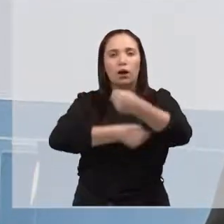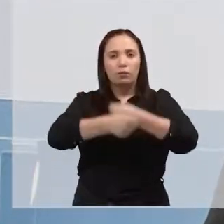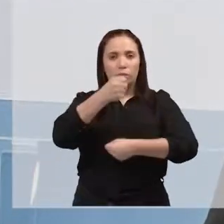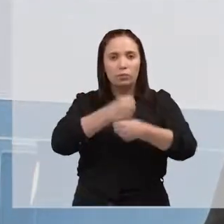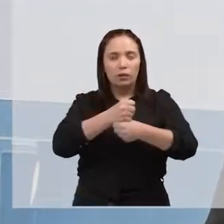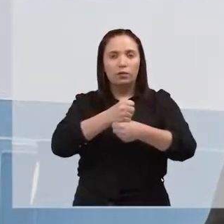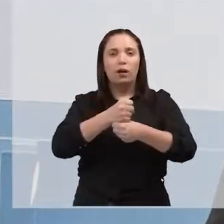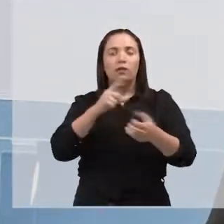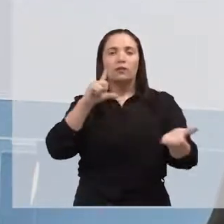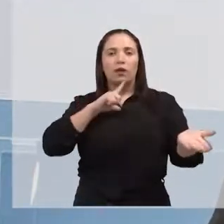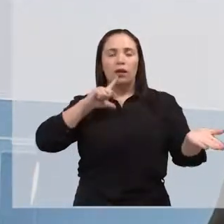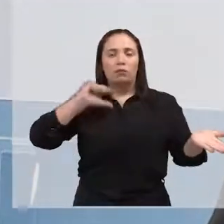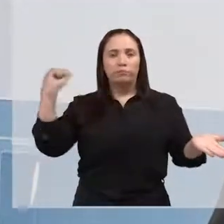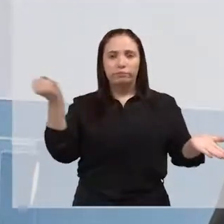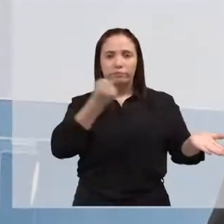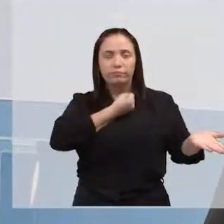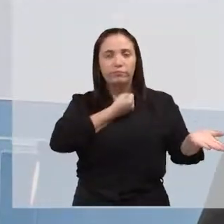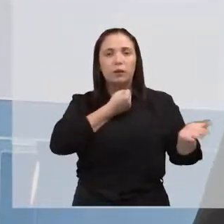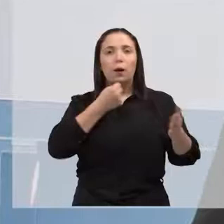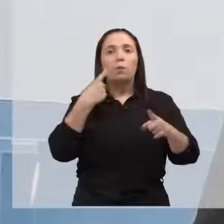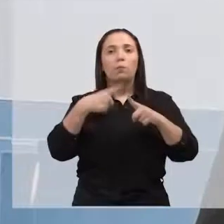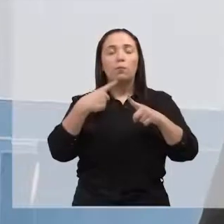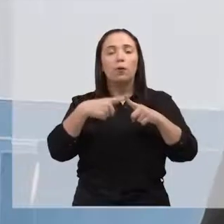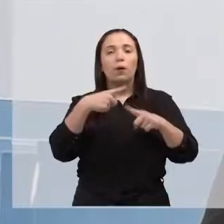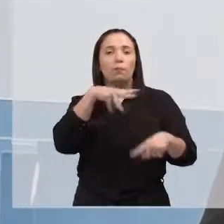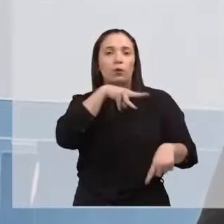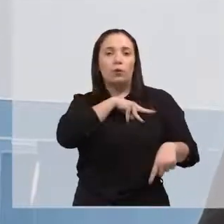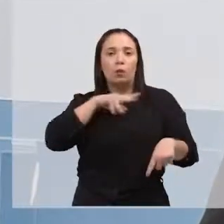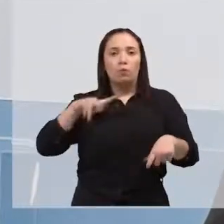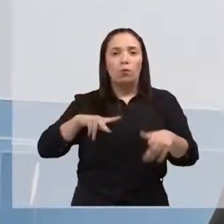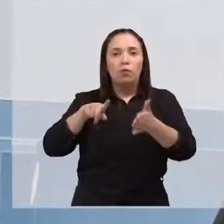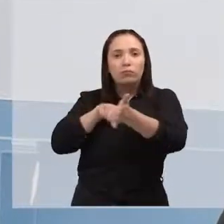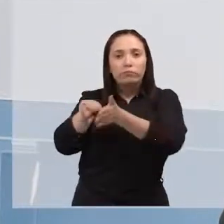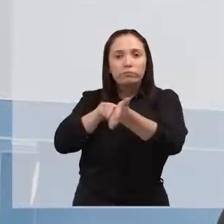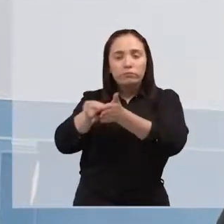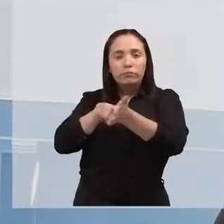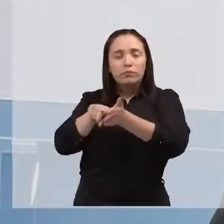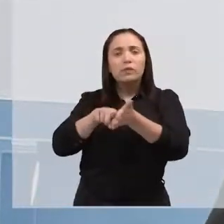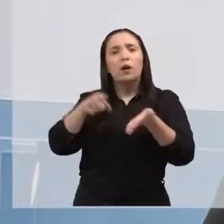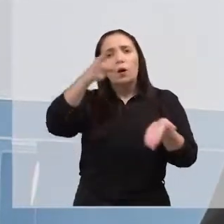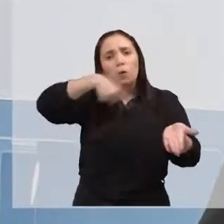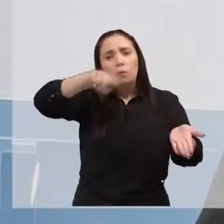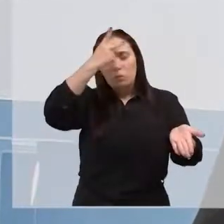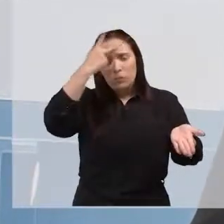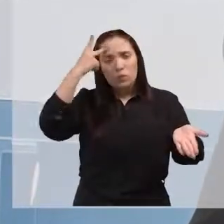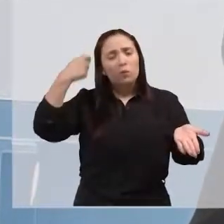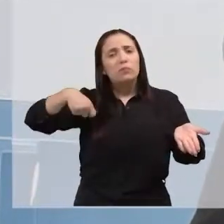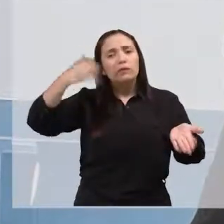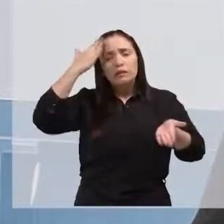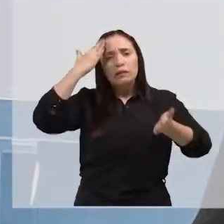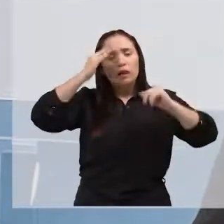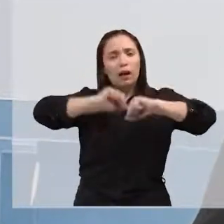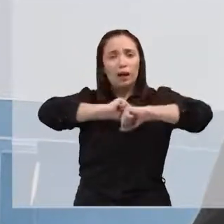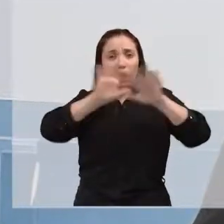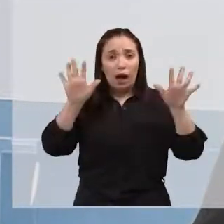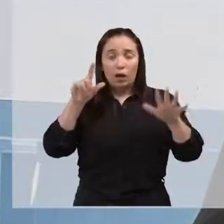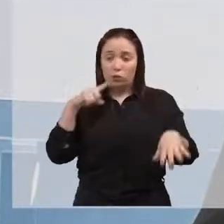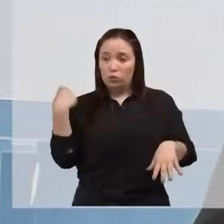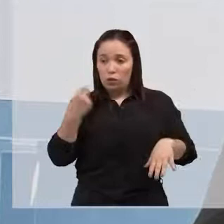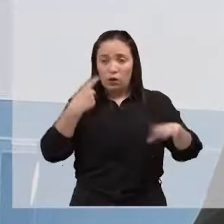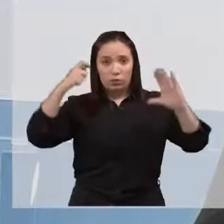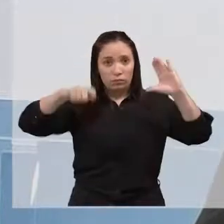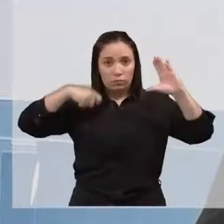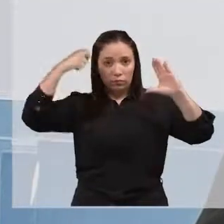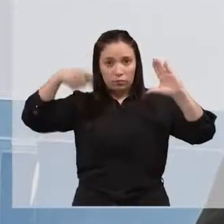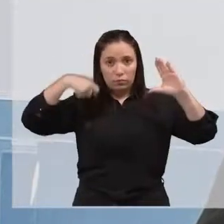se suicidou depois de uma investigação do Ministério Público. E eu acho que as pessoas precisam entender, principalmente nós que fazemos imprensa,